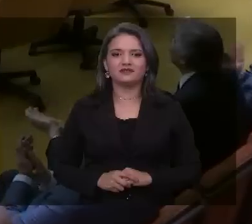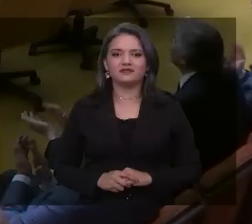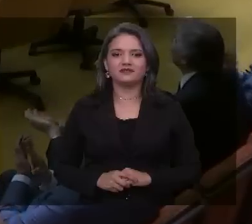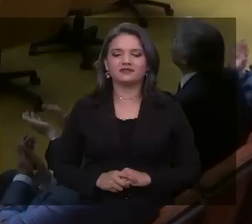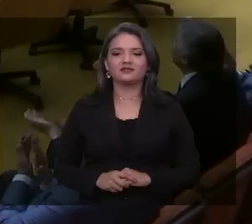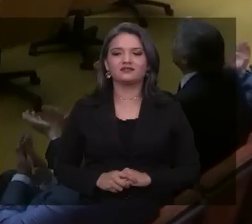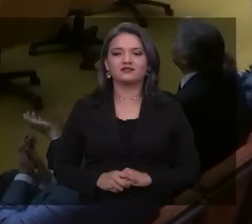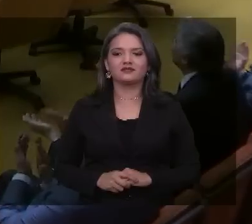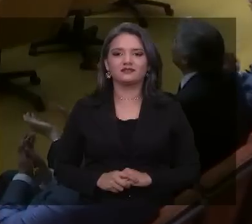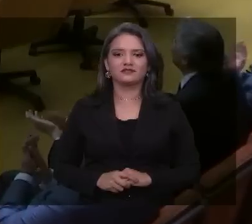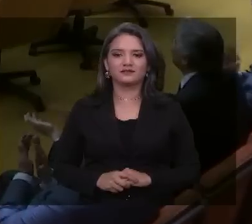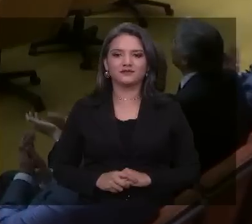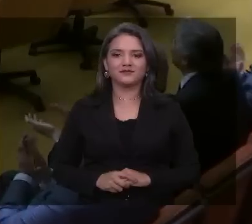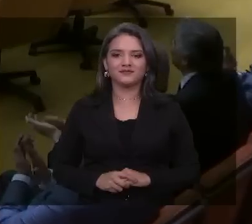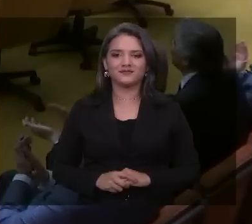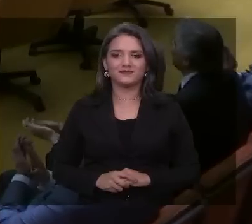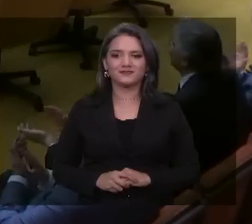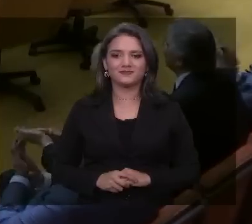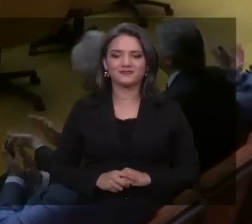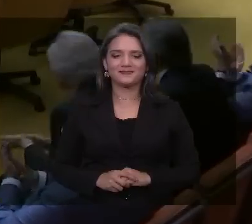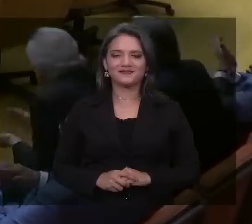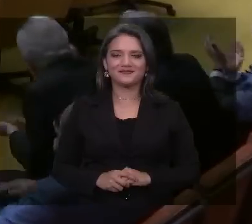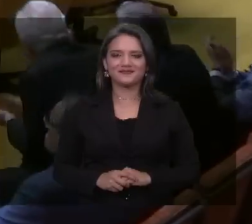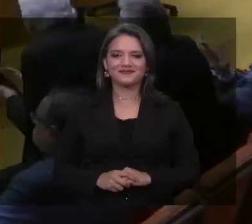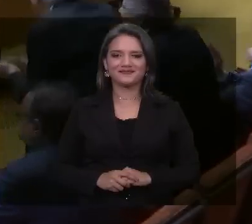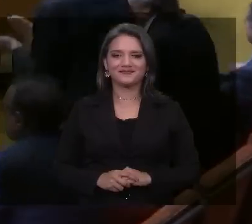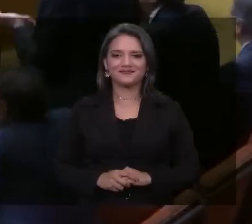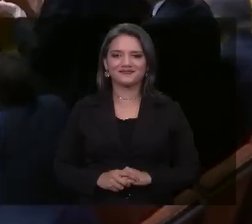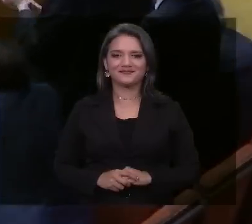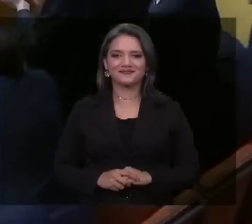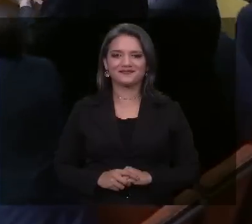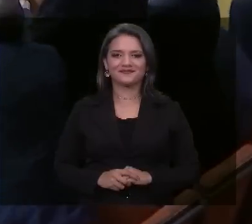Muito obrigado, senhor. Muito obrigado. Obrigada.